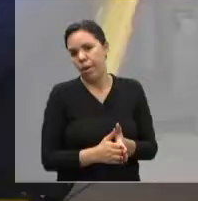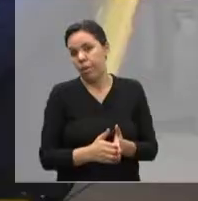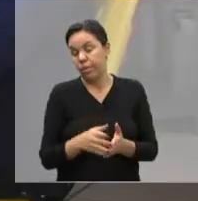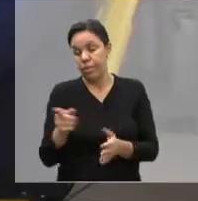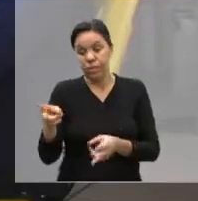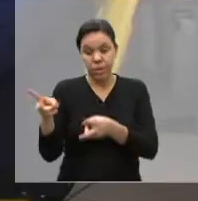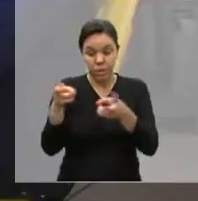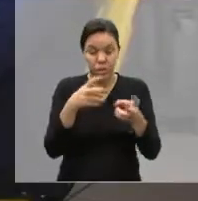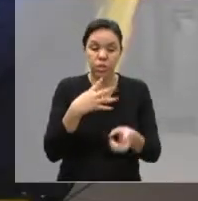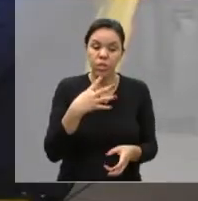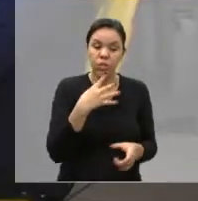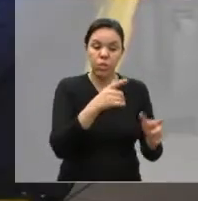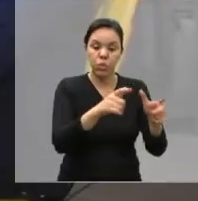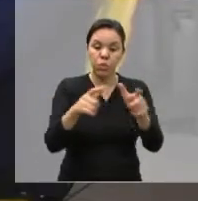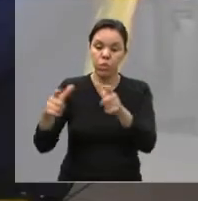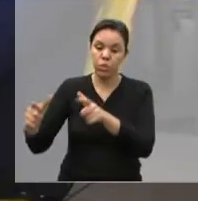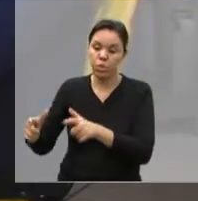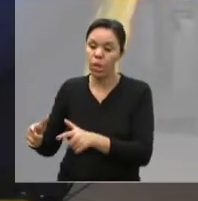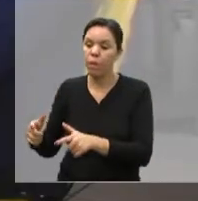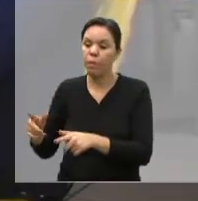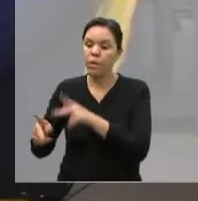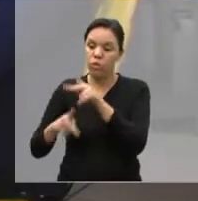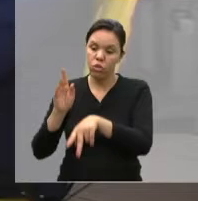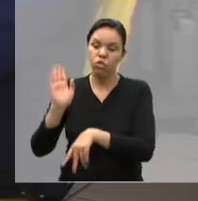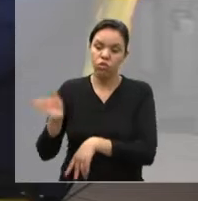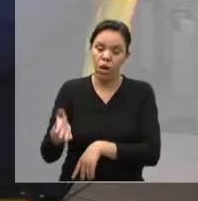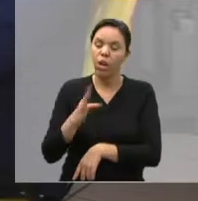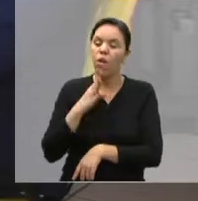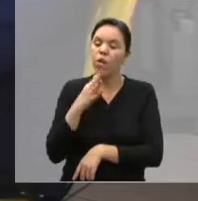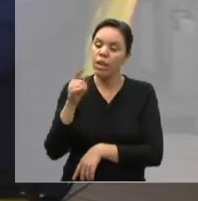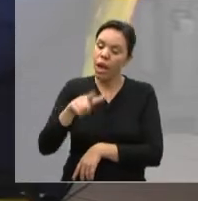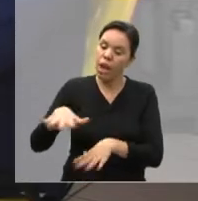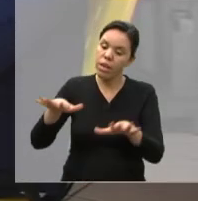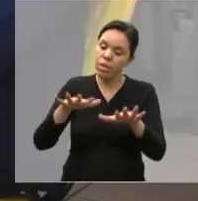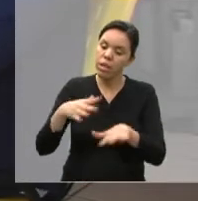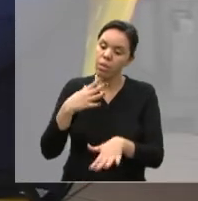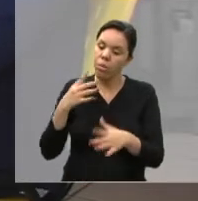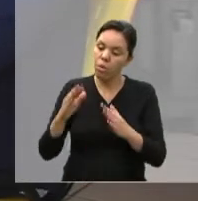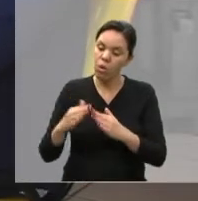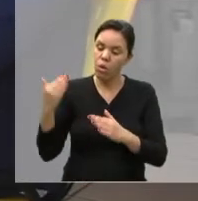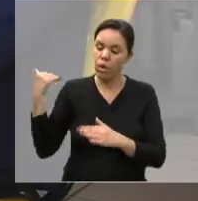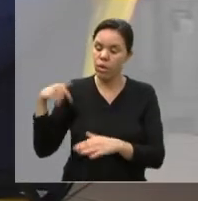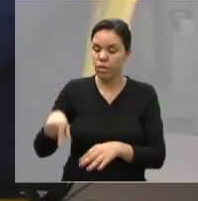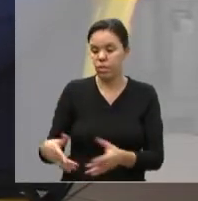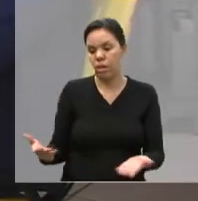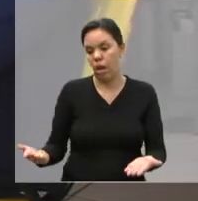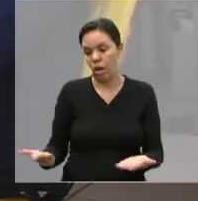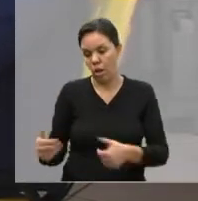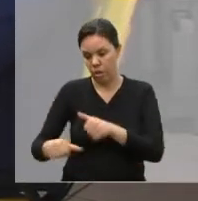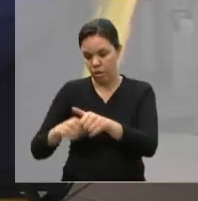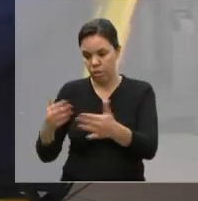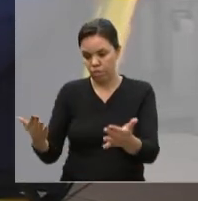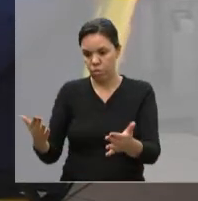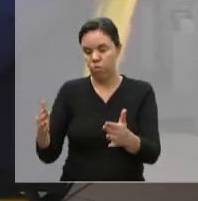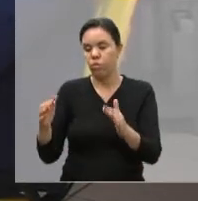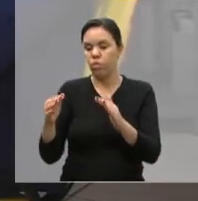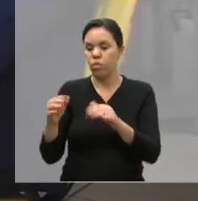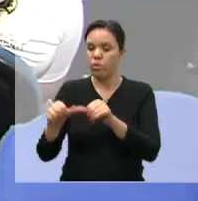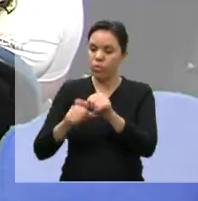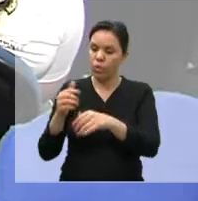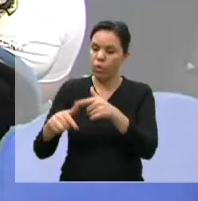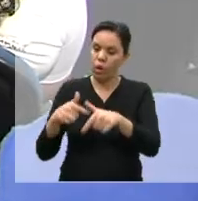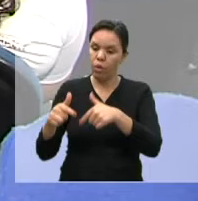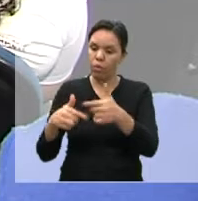volta para sua... Pode ter um retorno mais efetivo muito até. mais efetivo. O CAFIM, ele desenvolveu pra gente, ele representou pra gente um